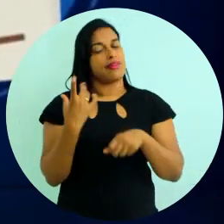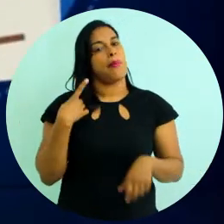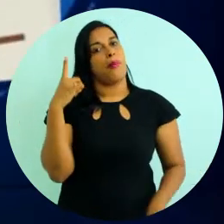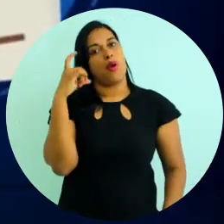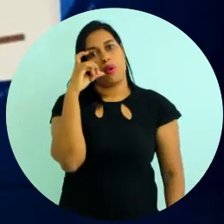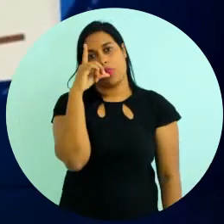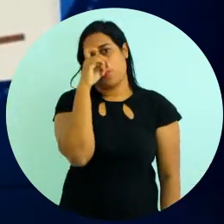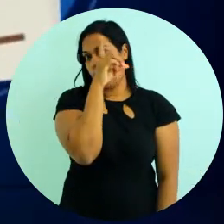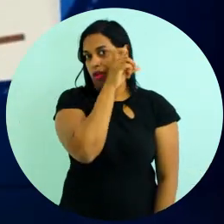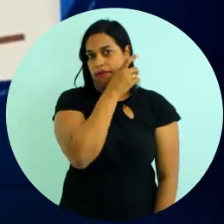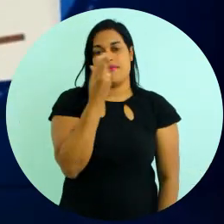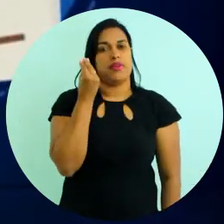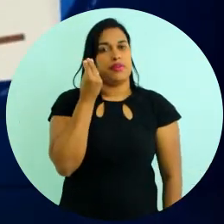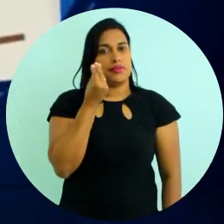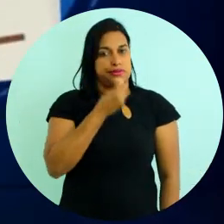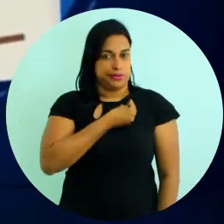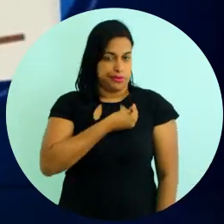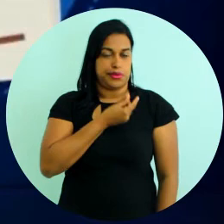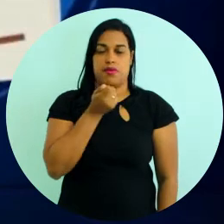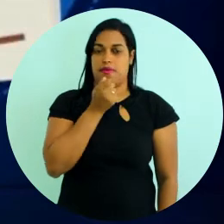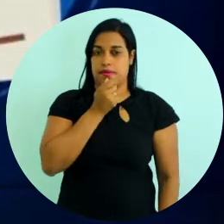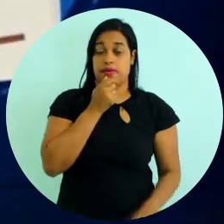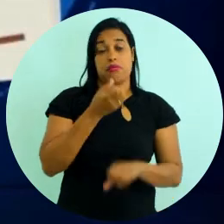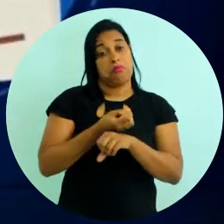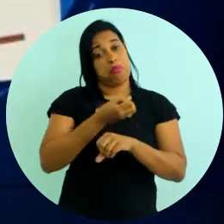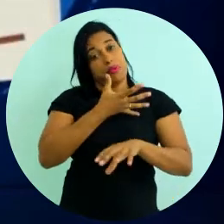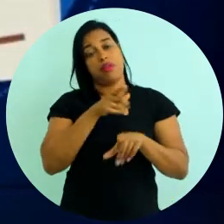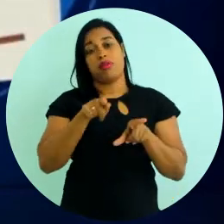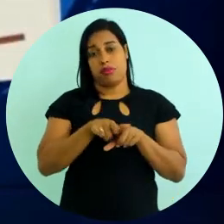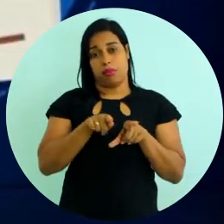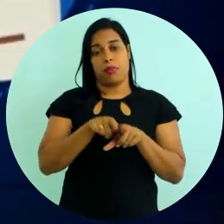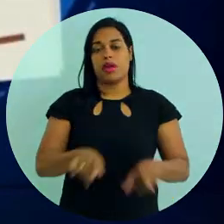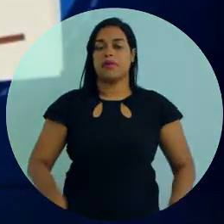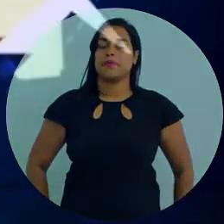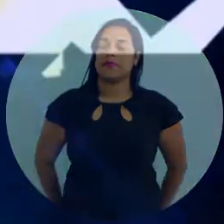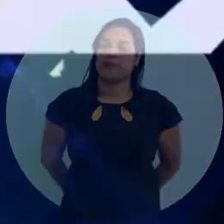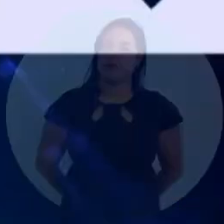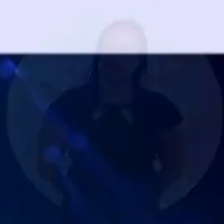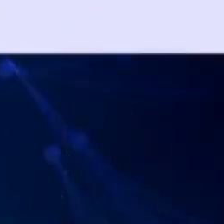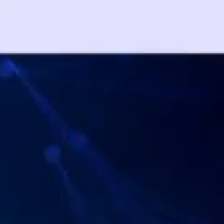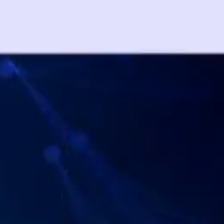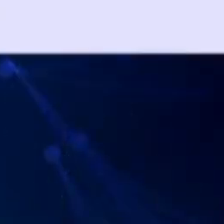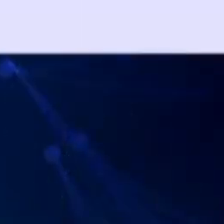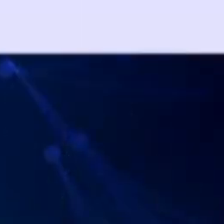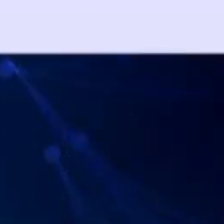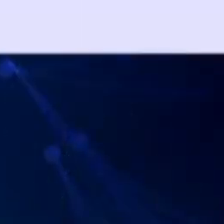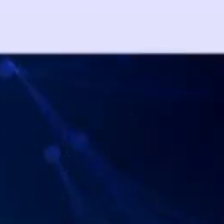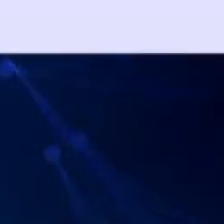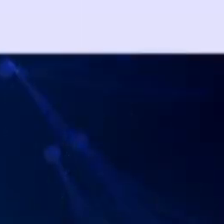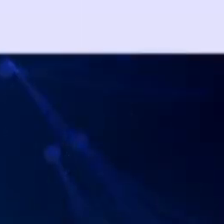prática, bastante complexa, inclusive na educação à distância.